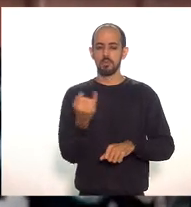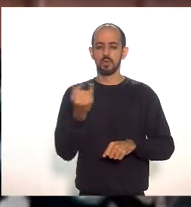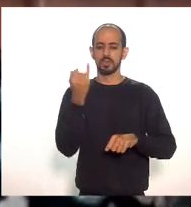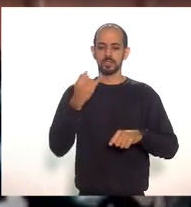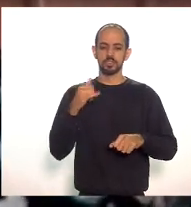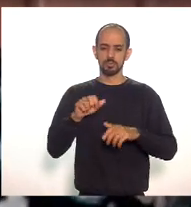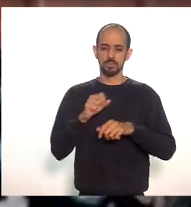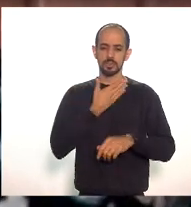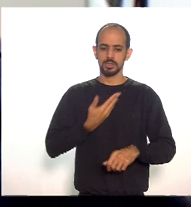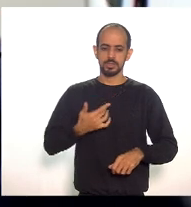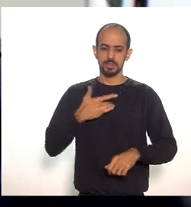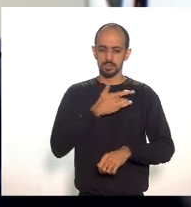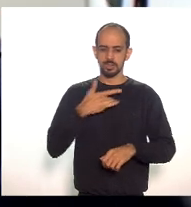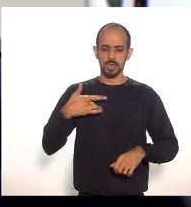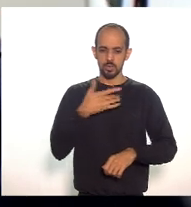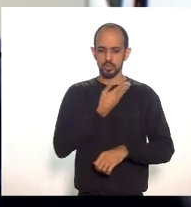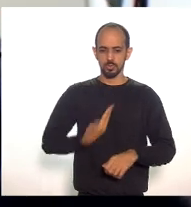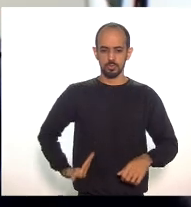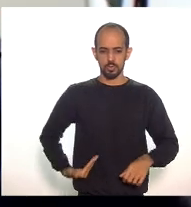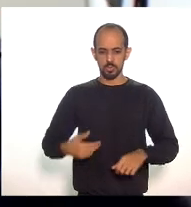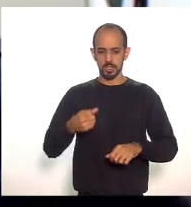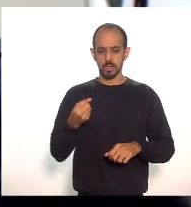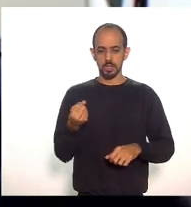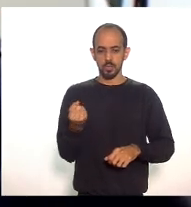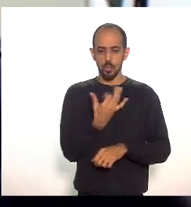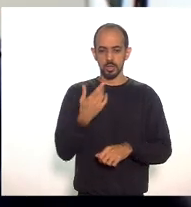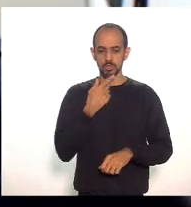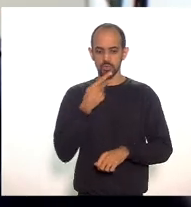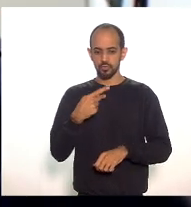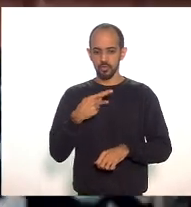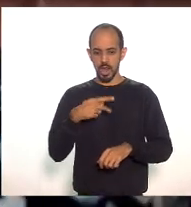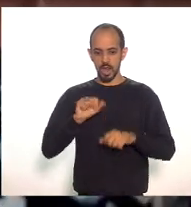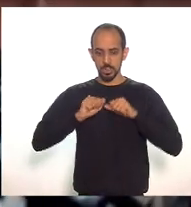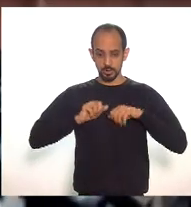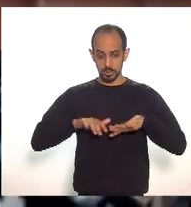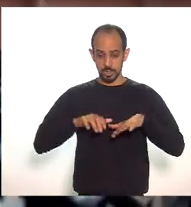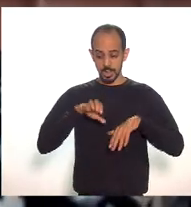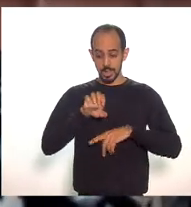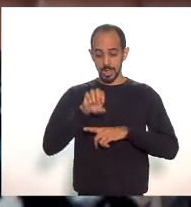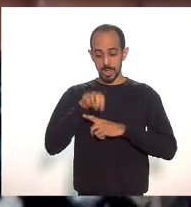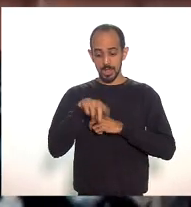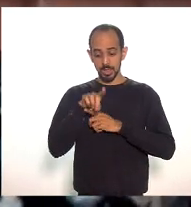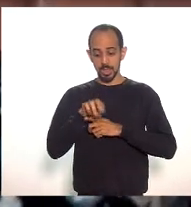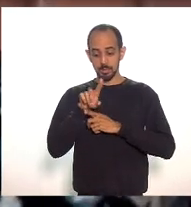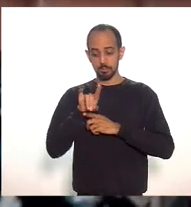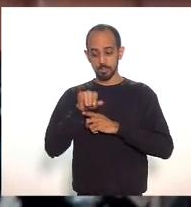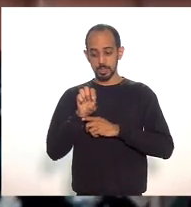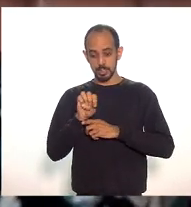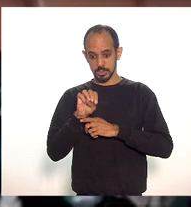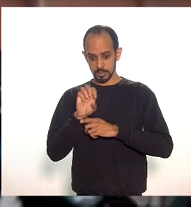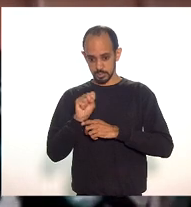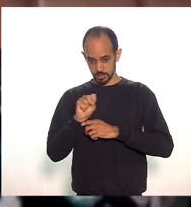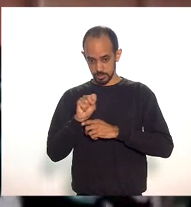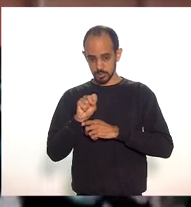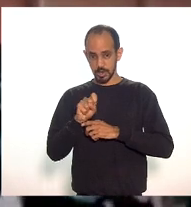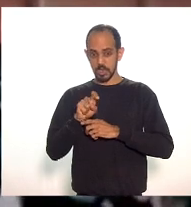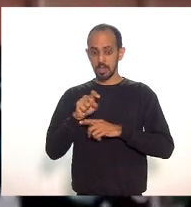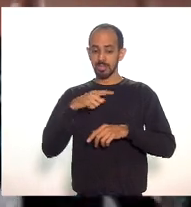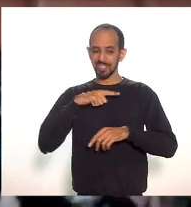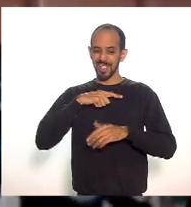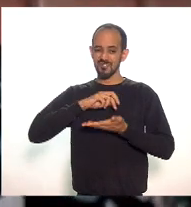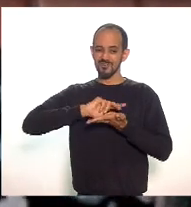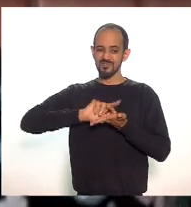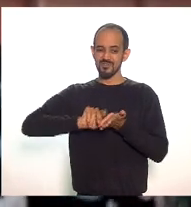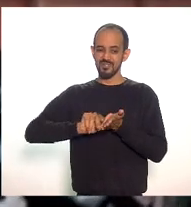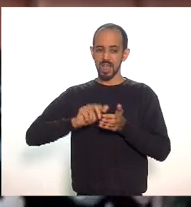pública importante destacar que quando falamos de endemias Muitos são os fatores que determinam esse problema ou